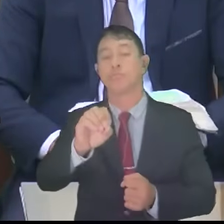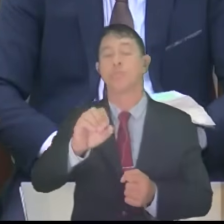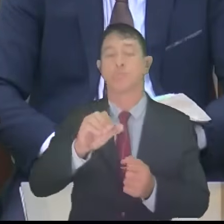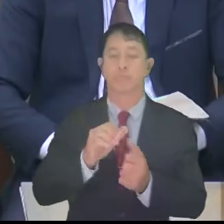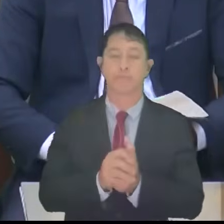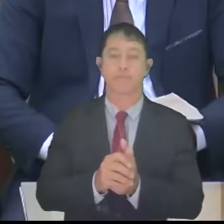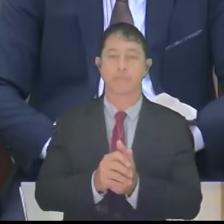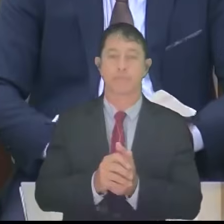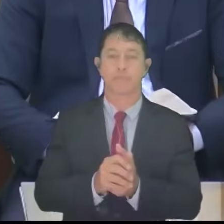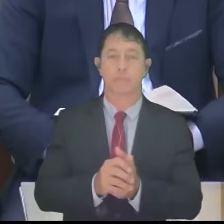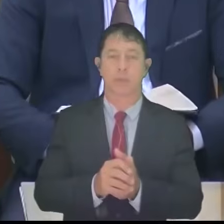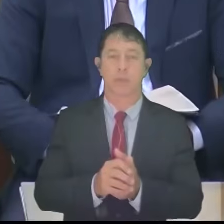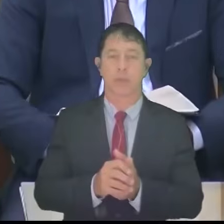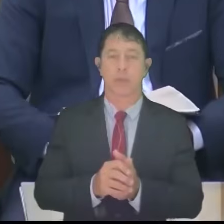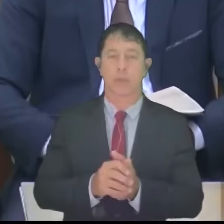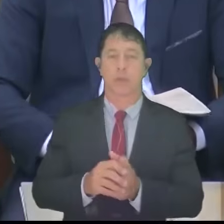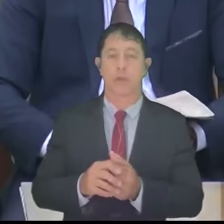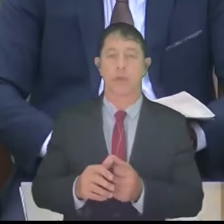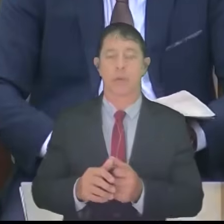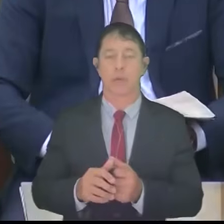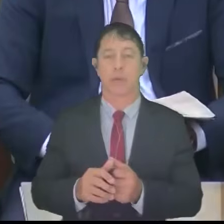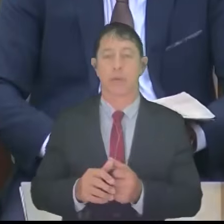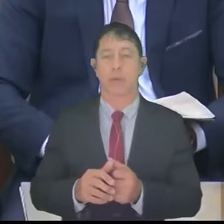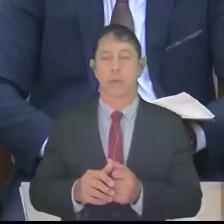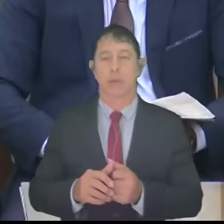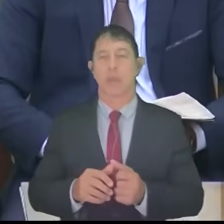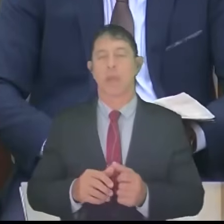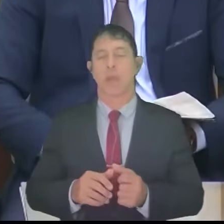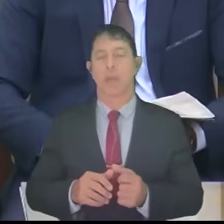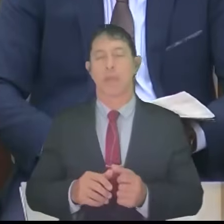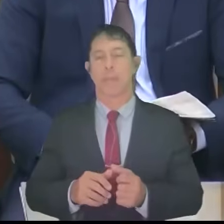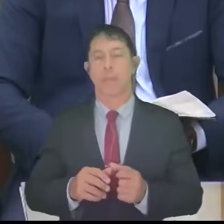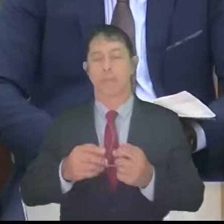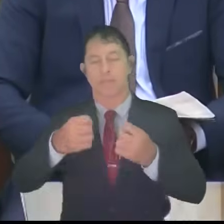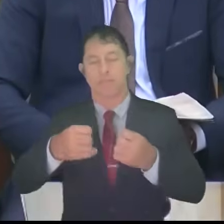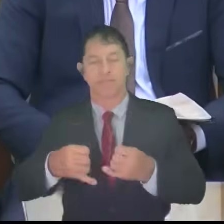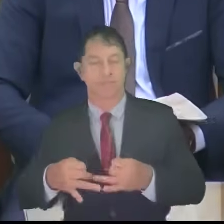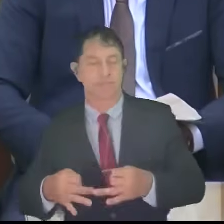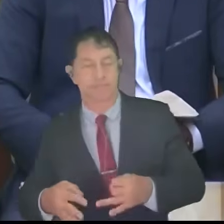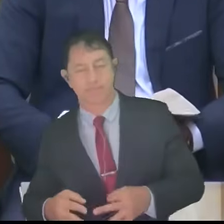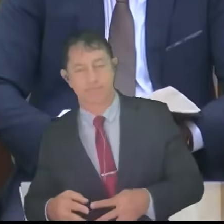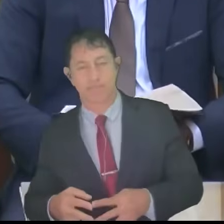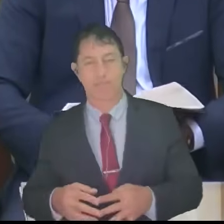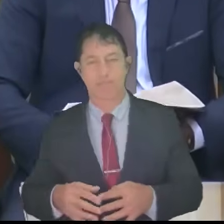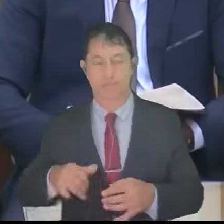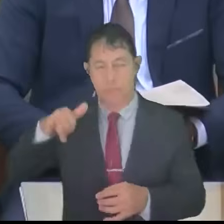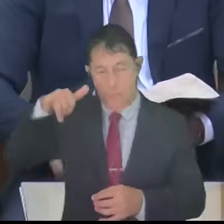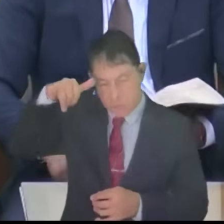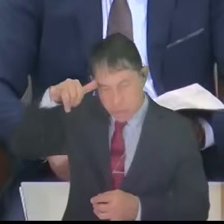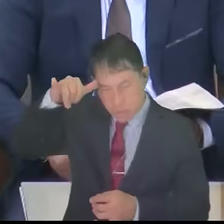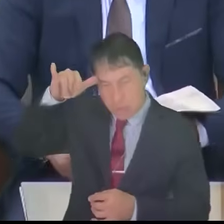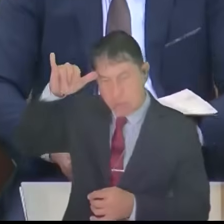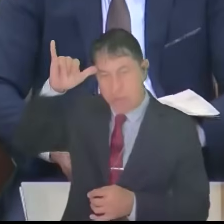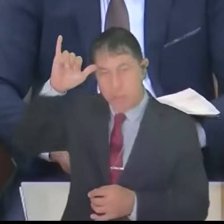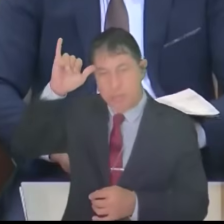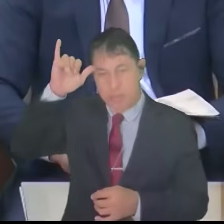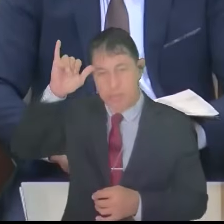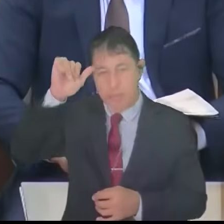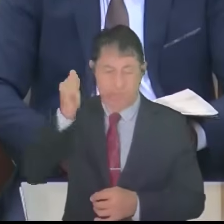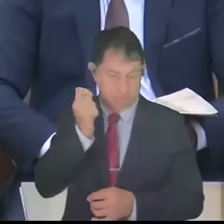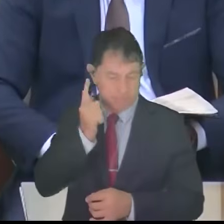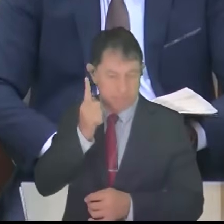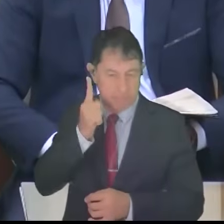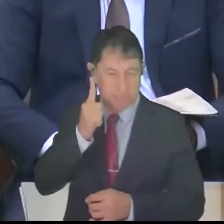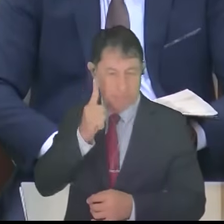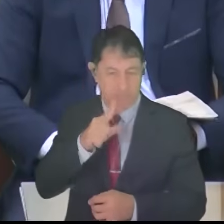Uma canga é um pau, é meio curvo, que se coloca em dois bois. Aleluia! E eles